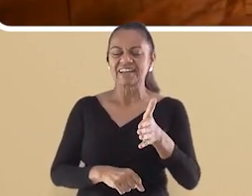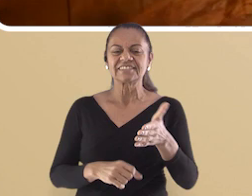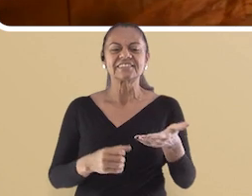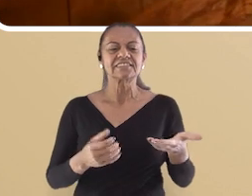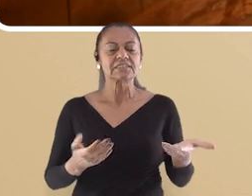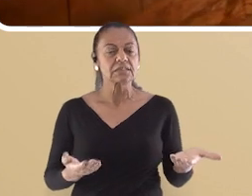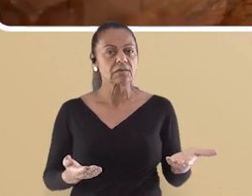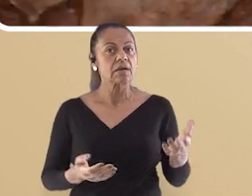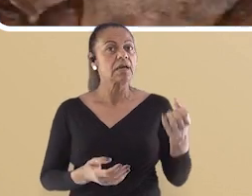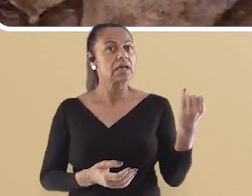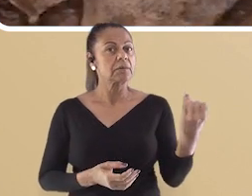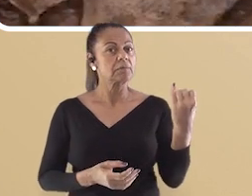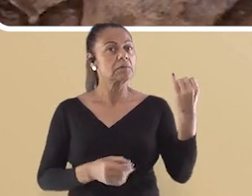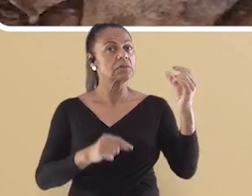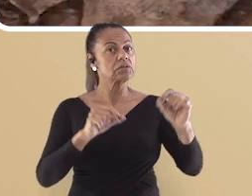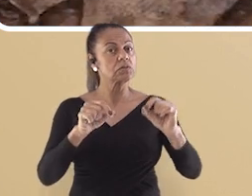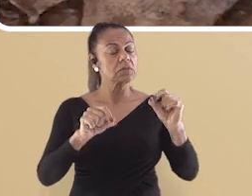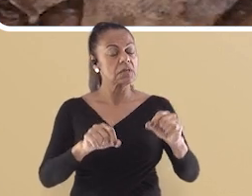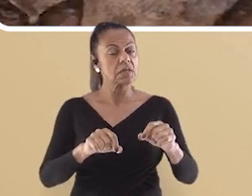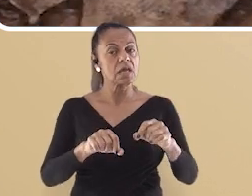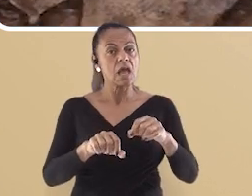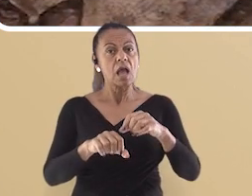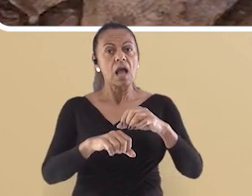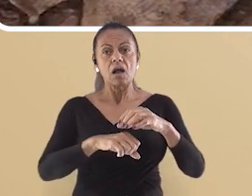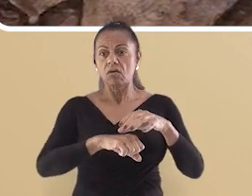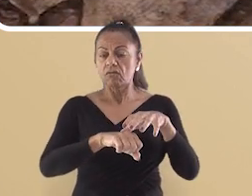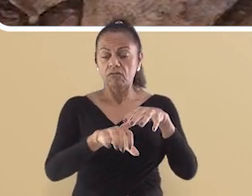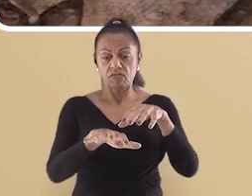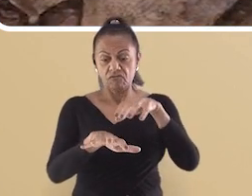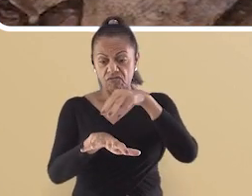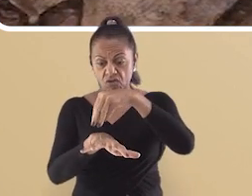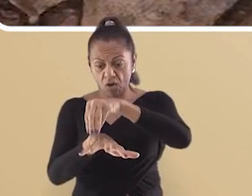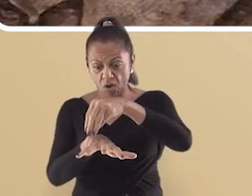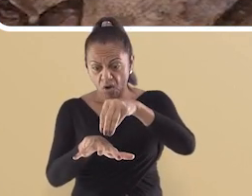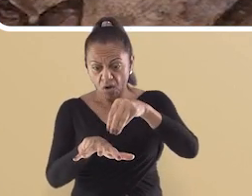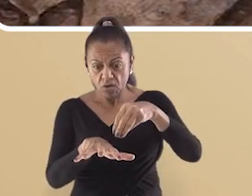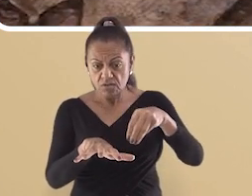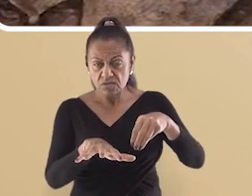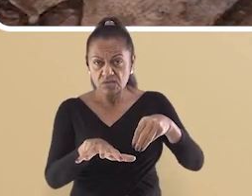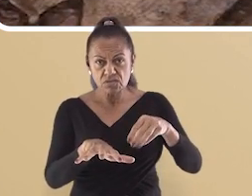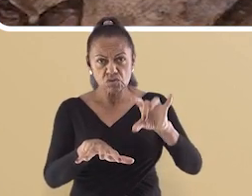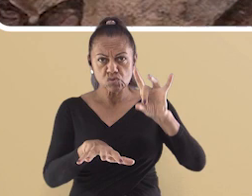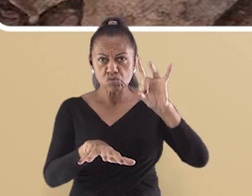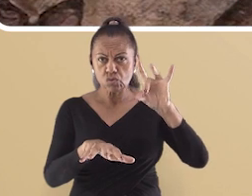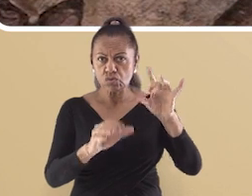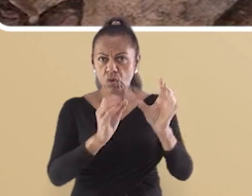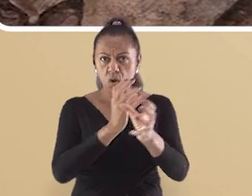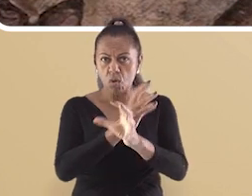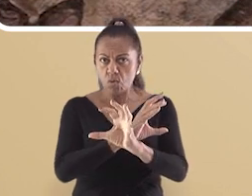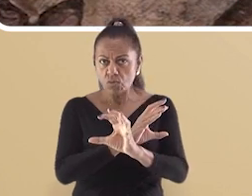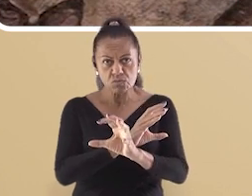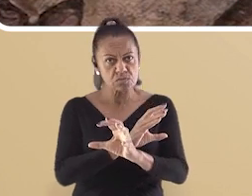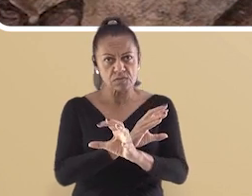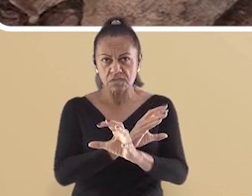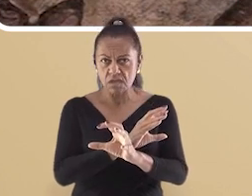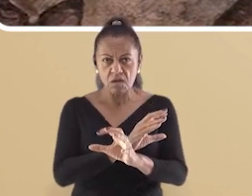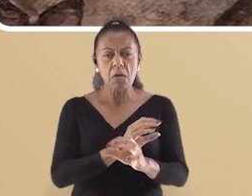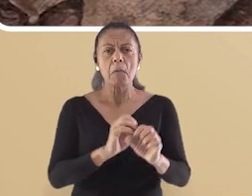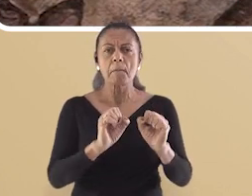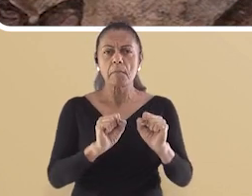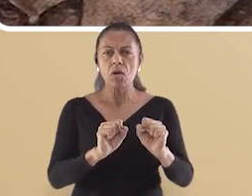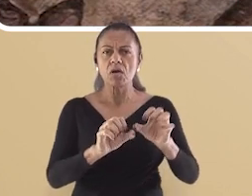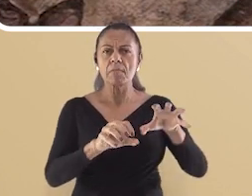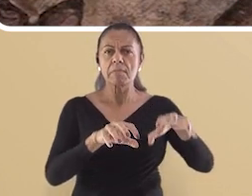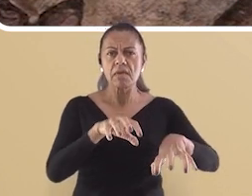de dinossauro? No entanto, é importante lembrar que fósseis não são apenas ossos. Uma pegada pode ser um fóssil e